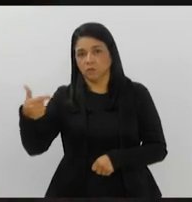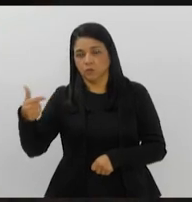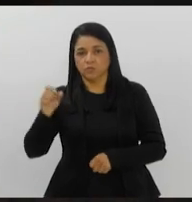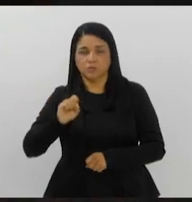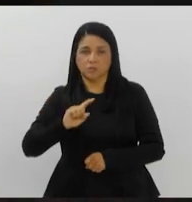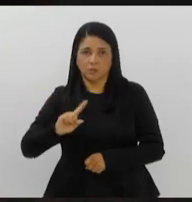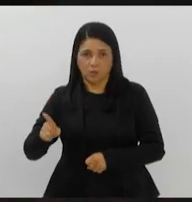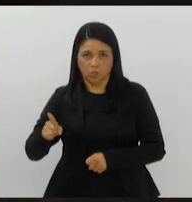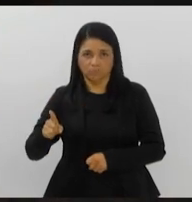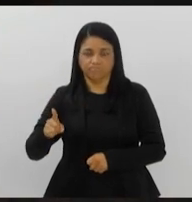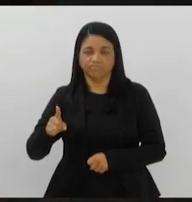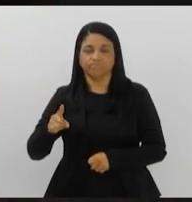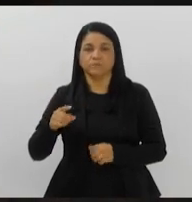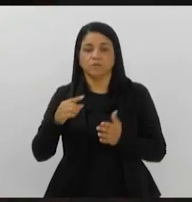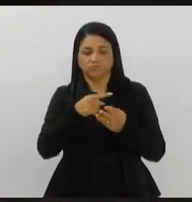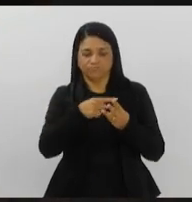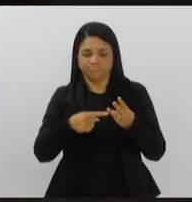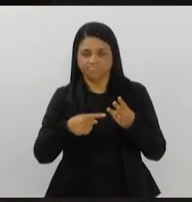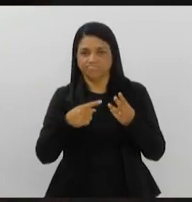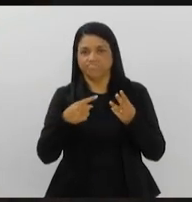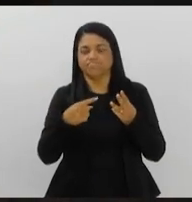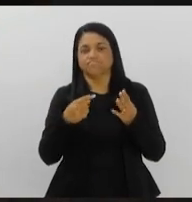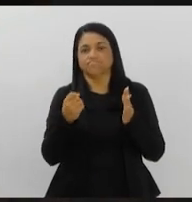foram rejeitados.